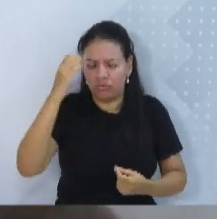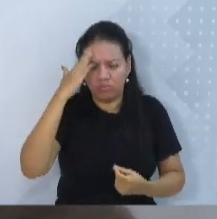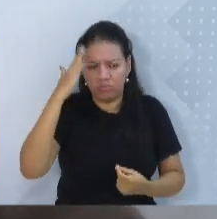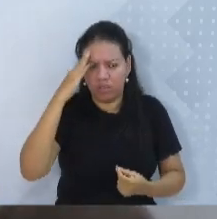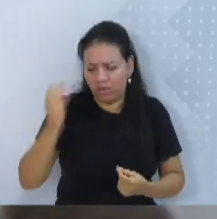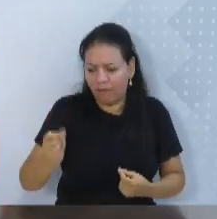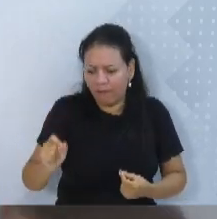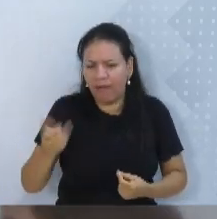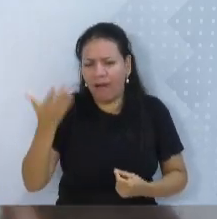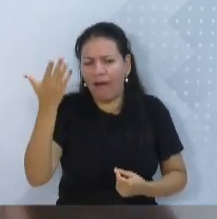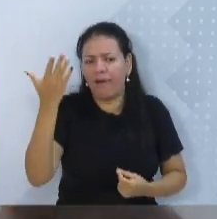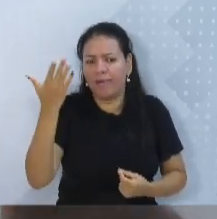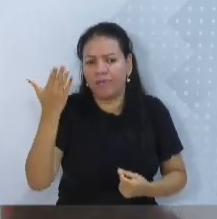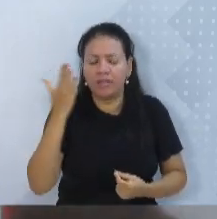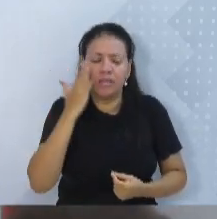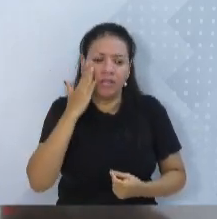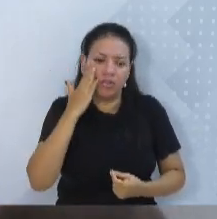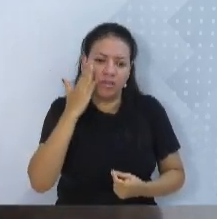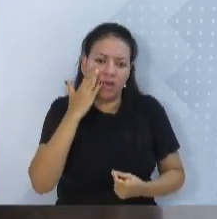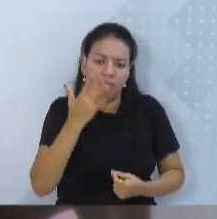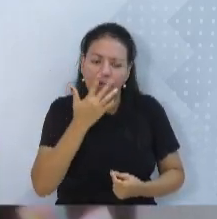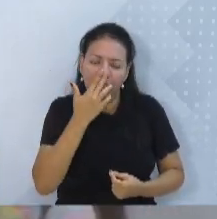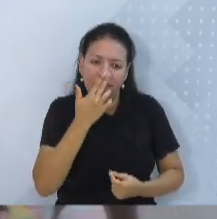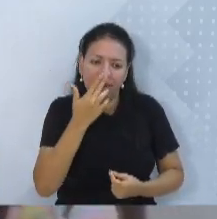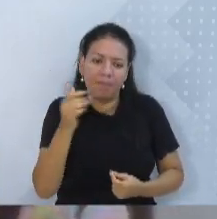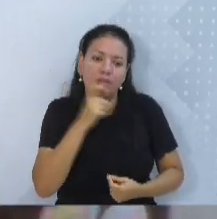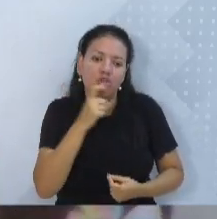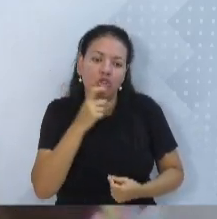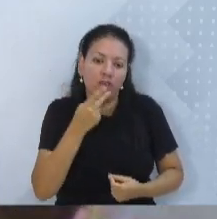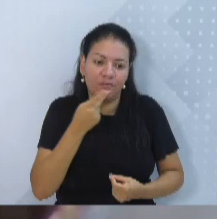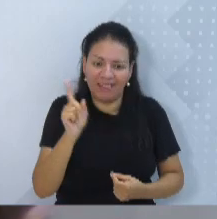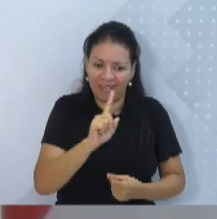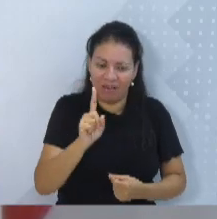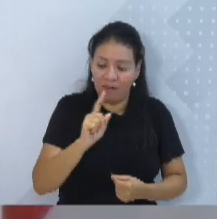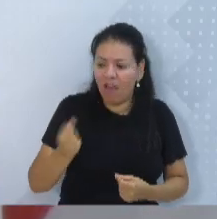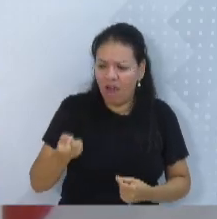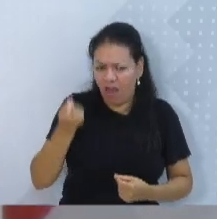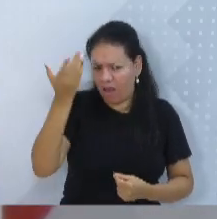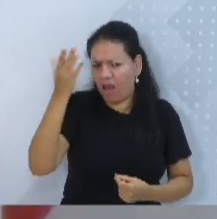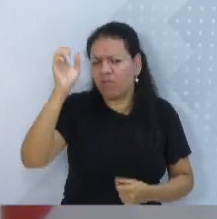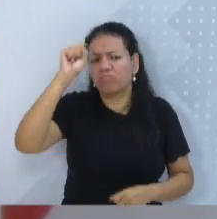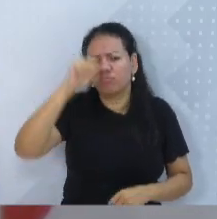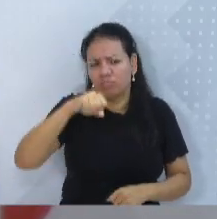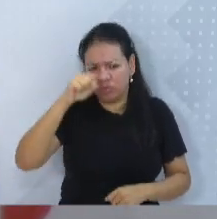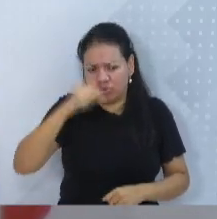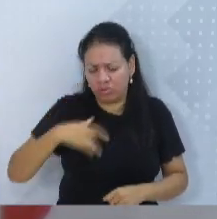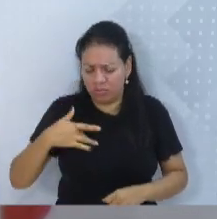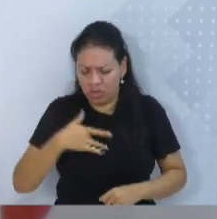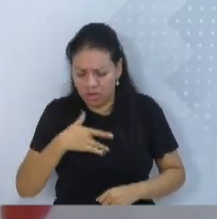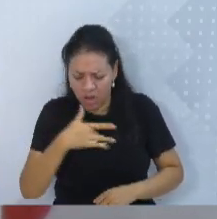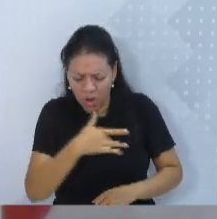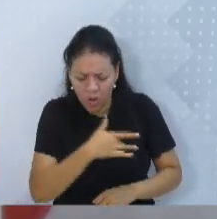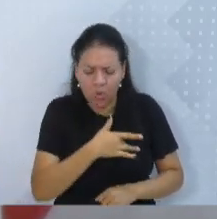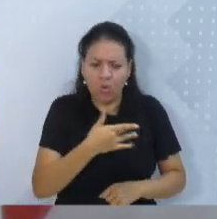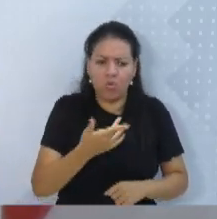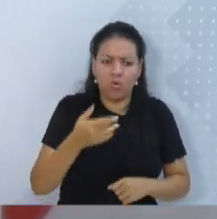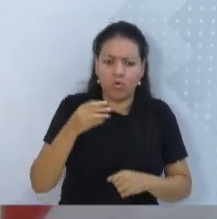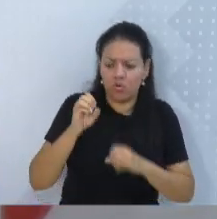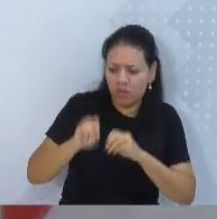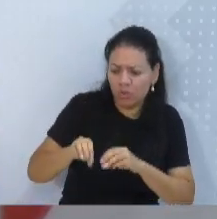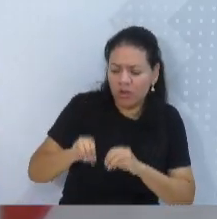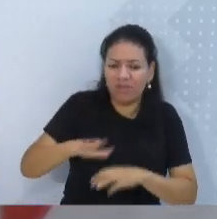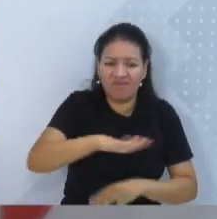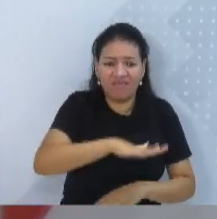eu sei que são eu não vou ser hipócrita aqui em dizer que não eles são caros para saúde para educação de uma forma